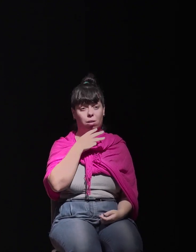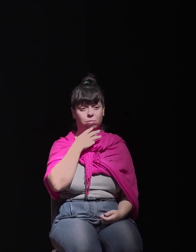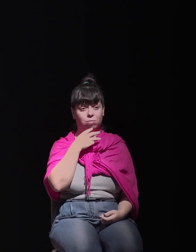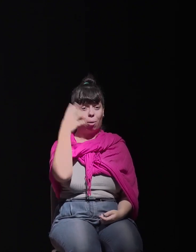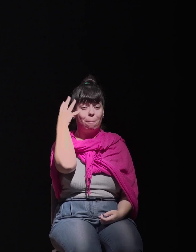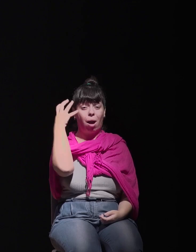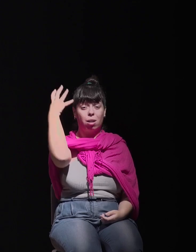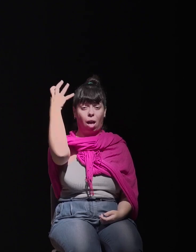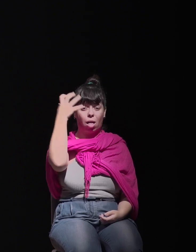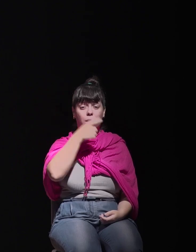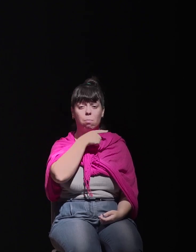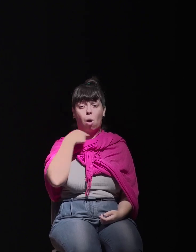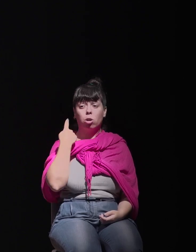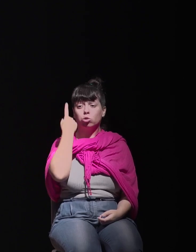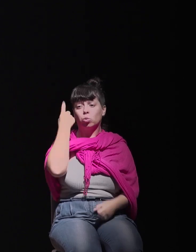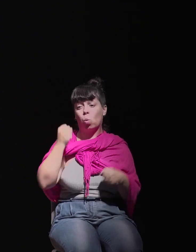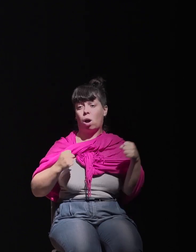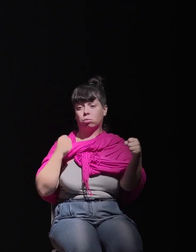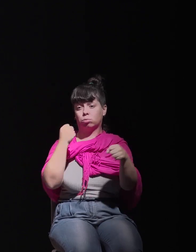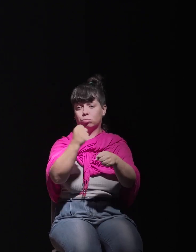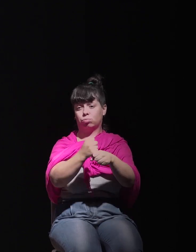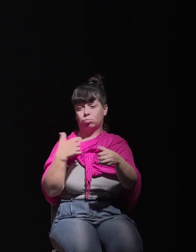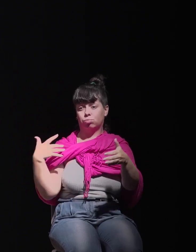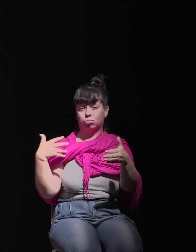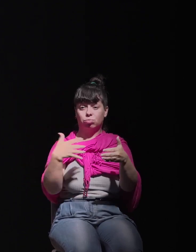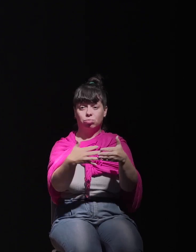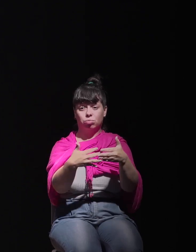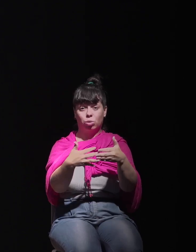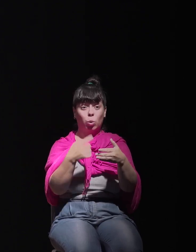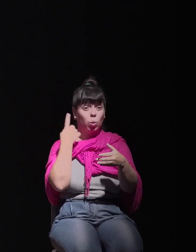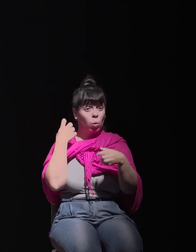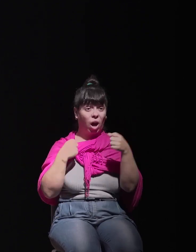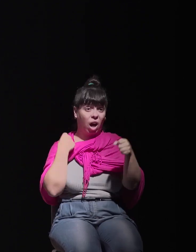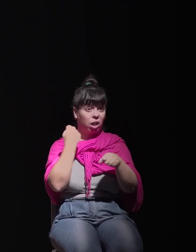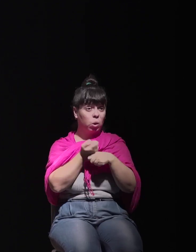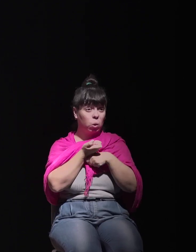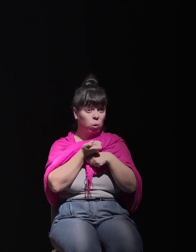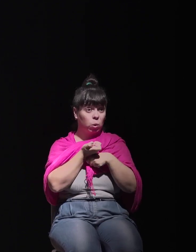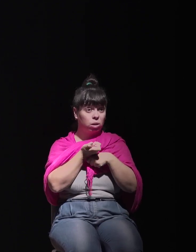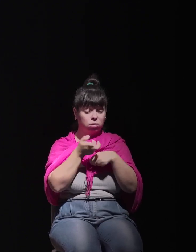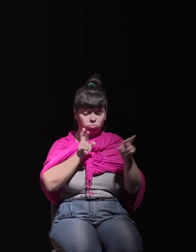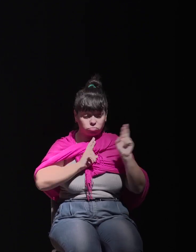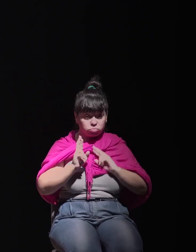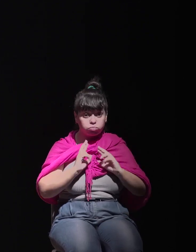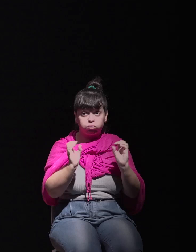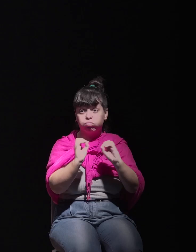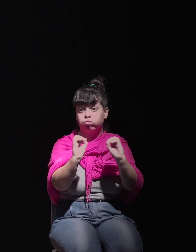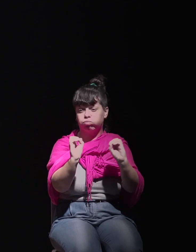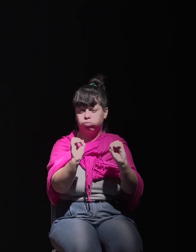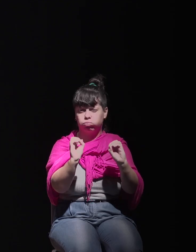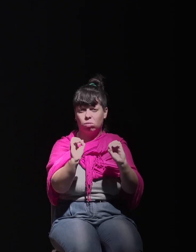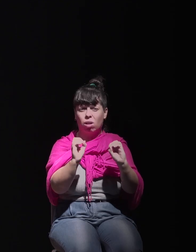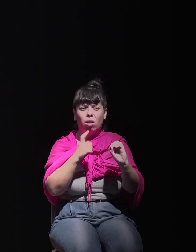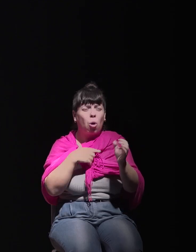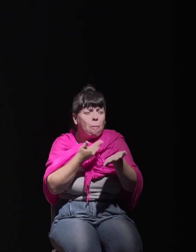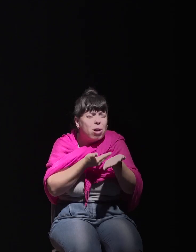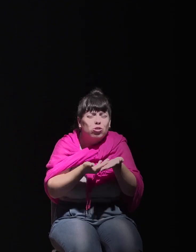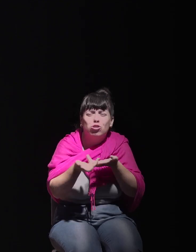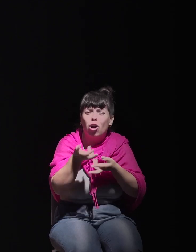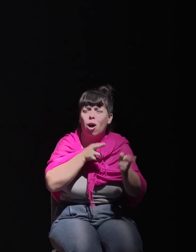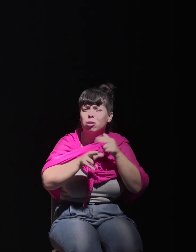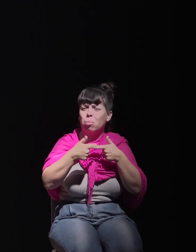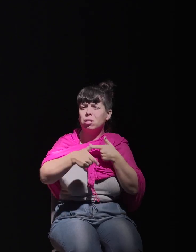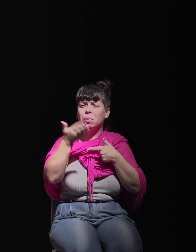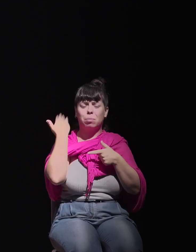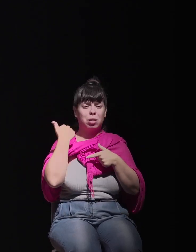Marielle Franco. 1 ano praticamente sem respostas, em que nós começamos a ter algumas na semana passada, mas ainda